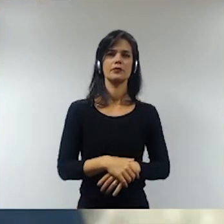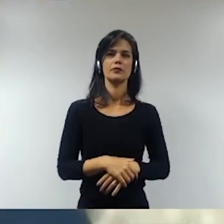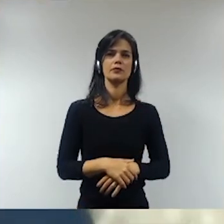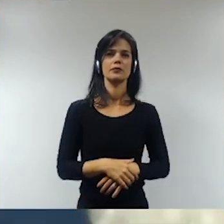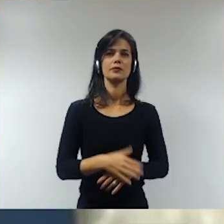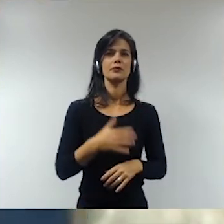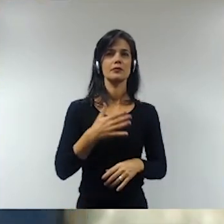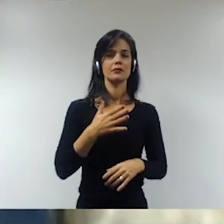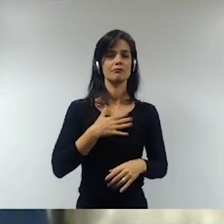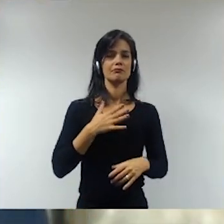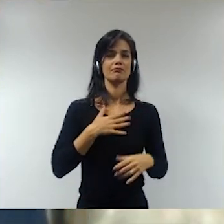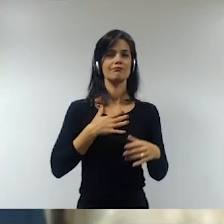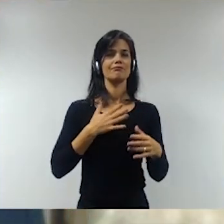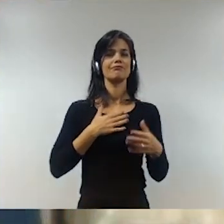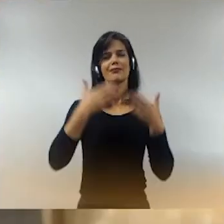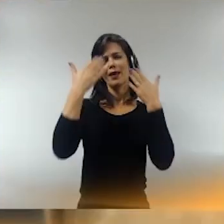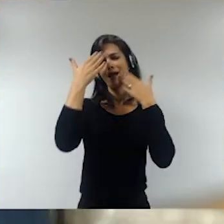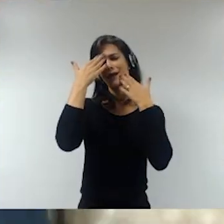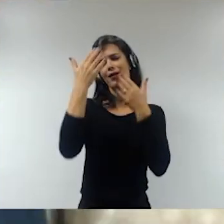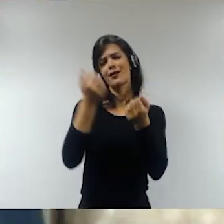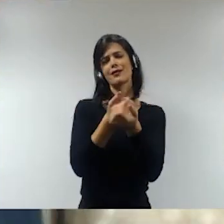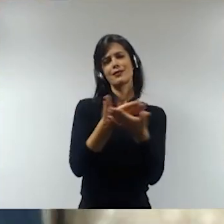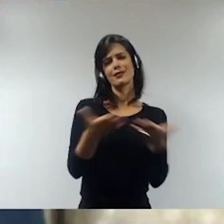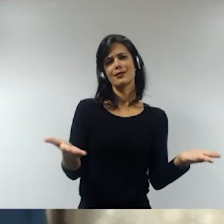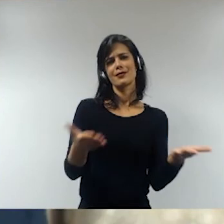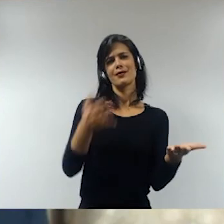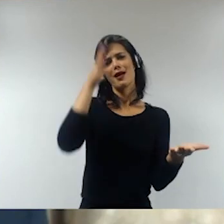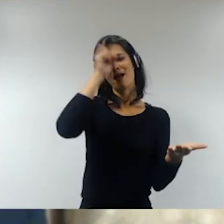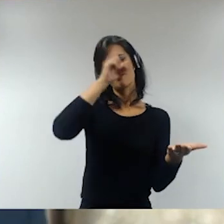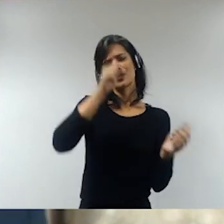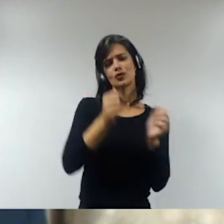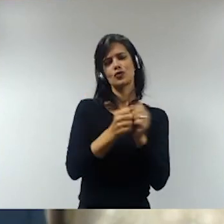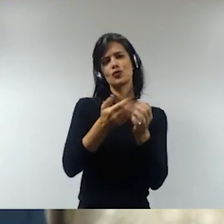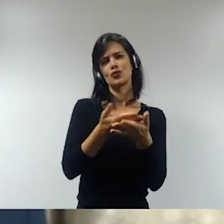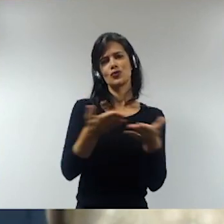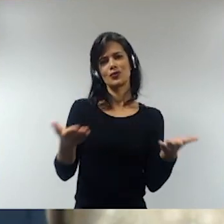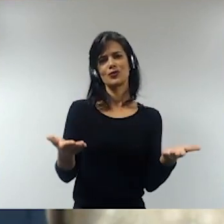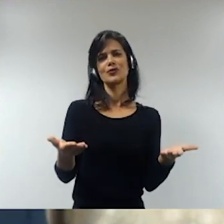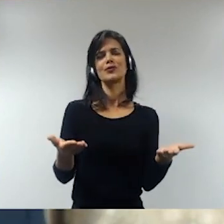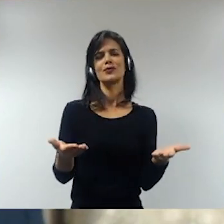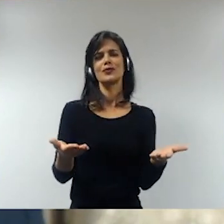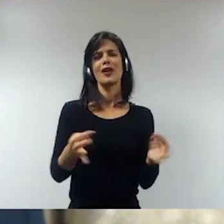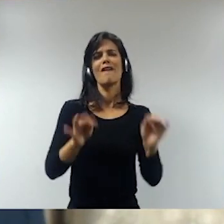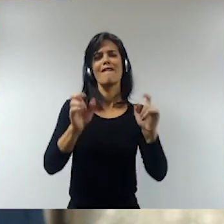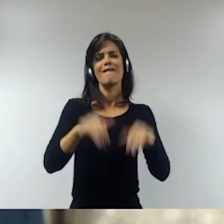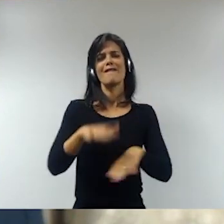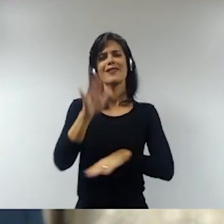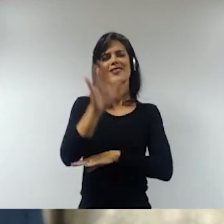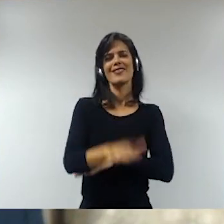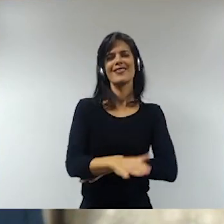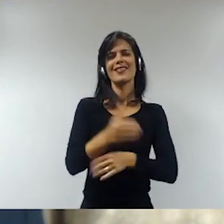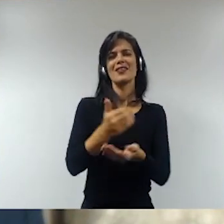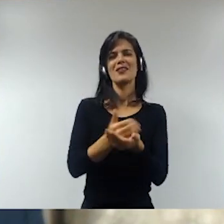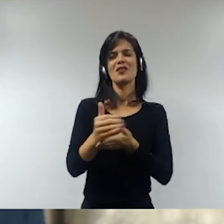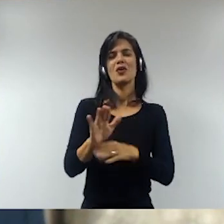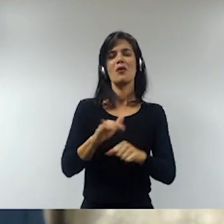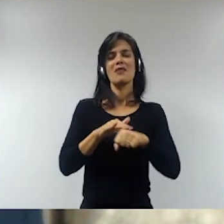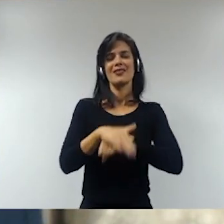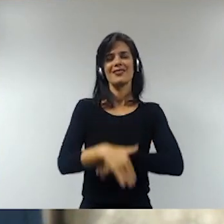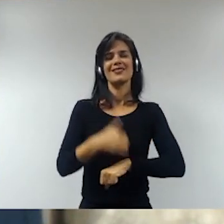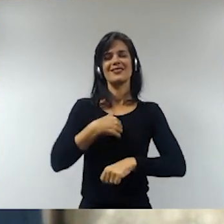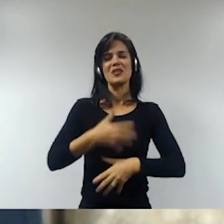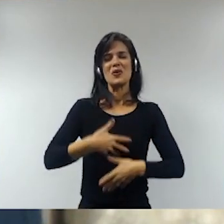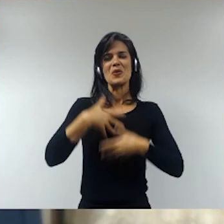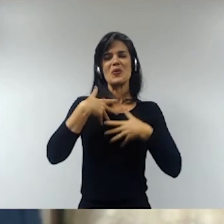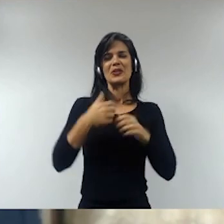Minha palavra é só de gratidão, gratidão a todos por ter aprendido com vocês nesse final de tarde, início de noite. Foi uma grande honra para